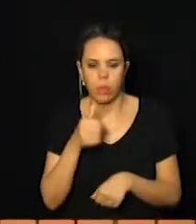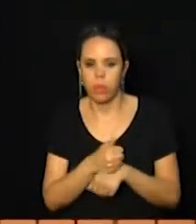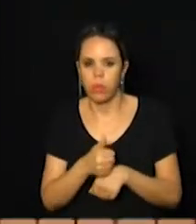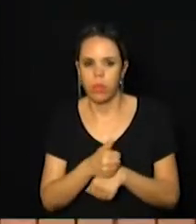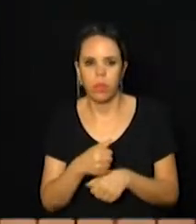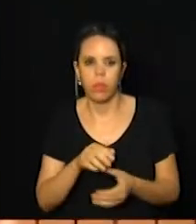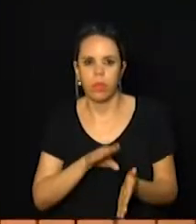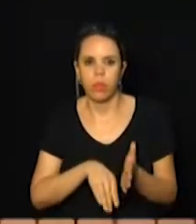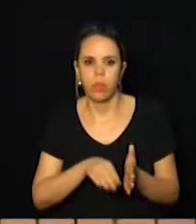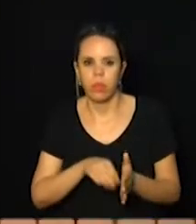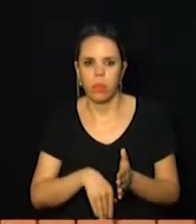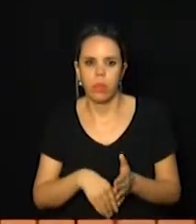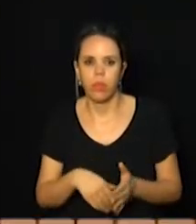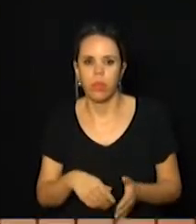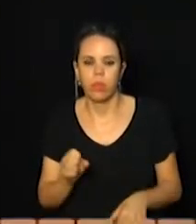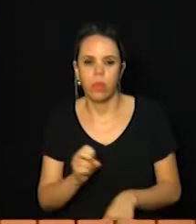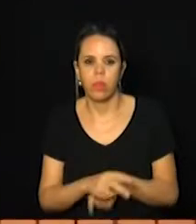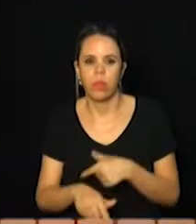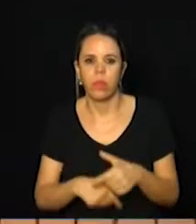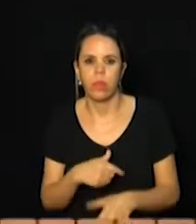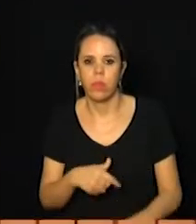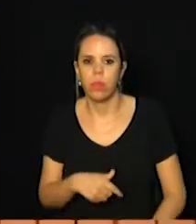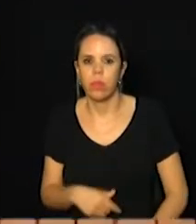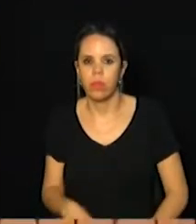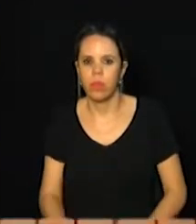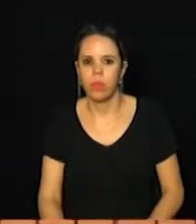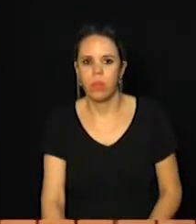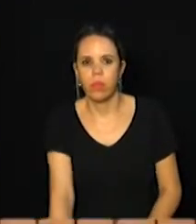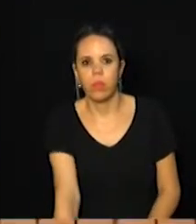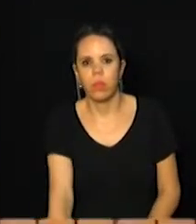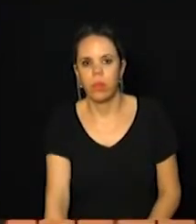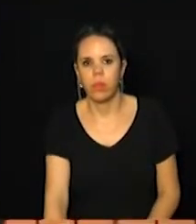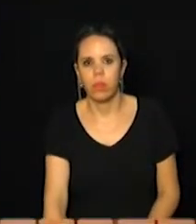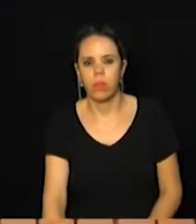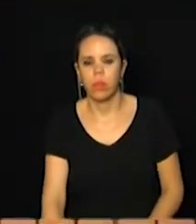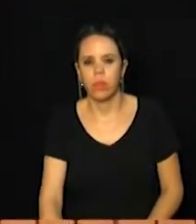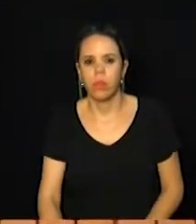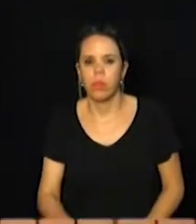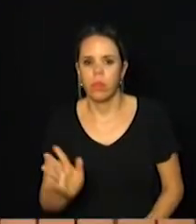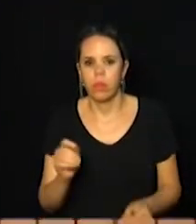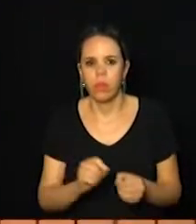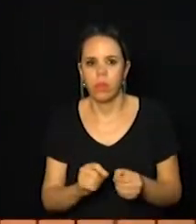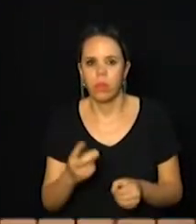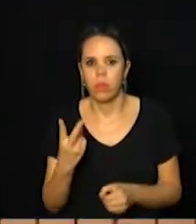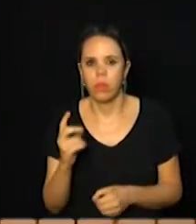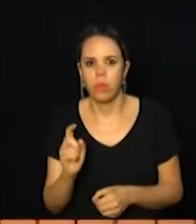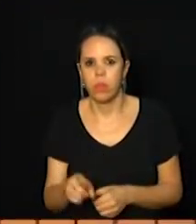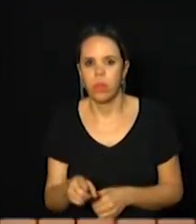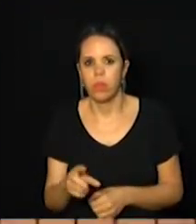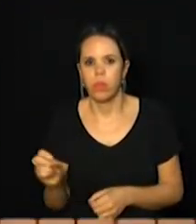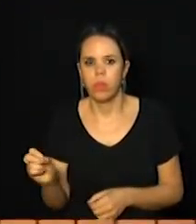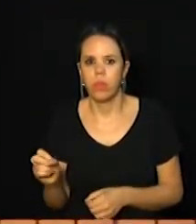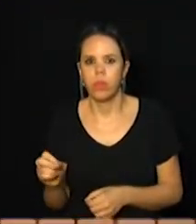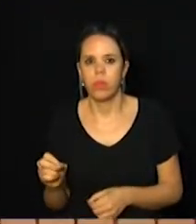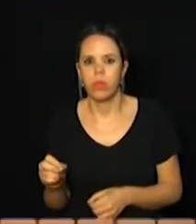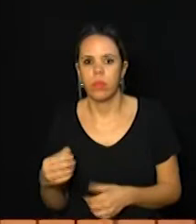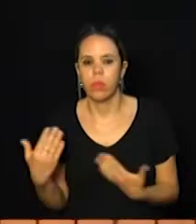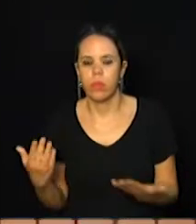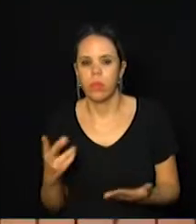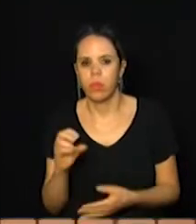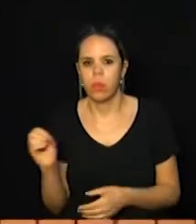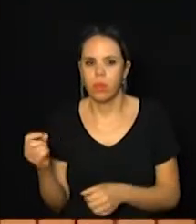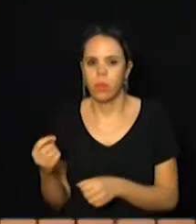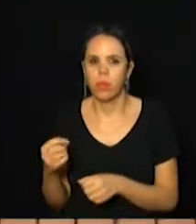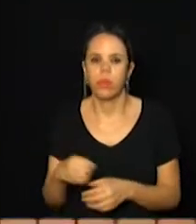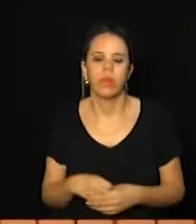frentista porque foi tirado o emprego do Trabalhador frentista isso a gente já fez em 2000 e quando em